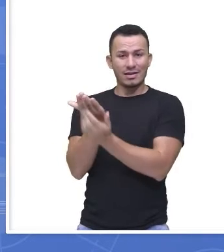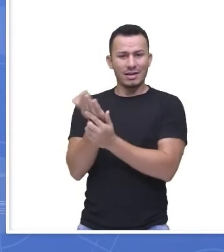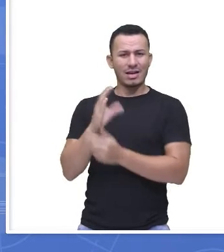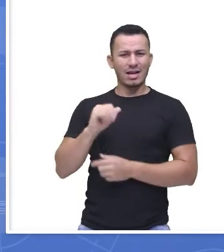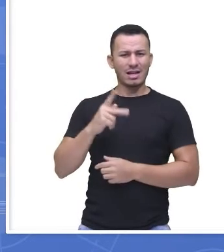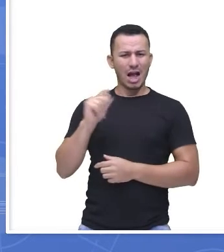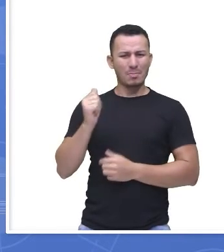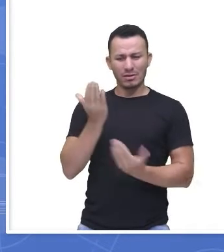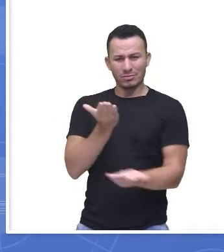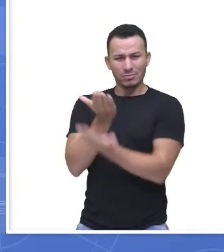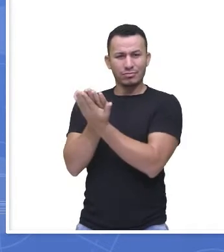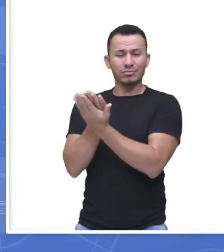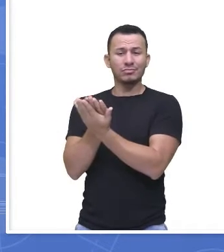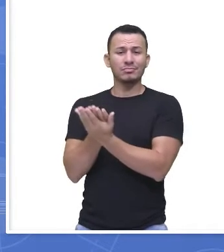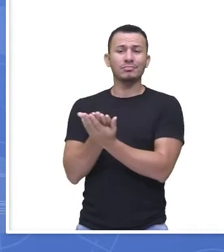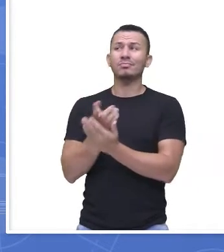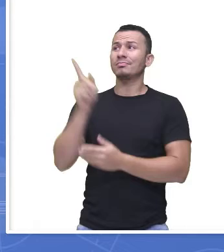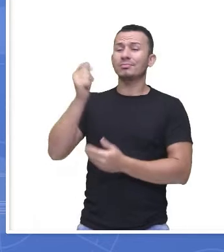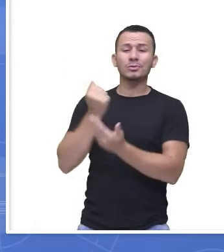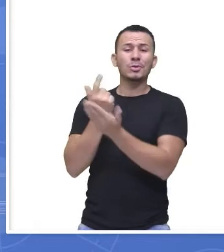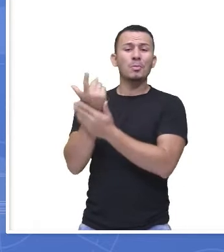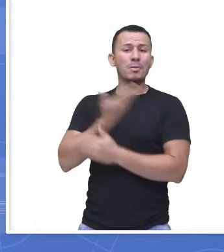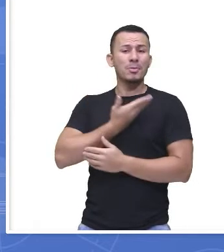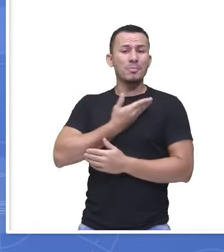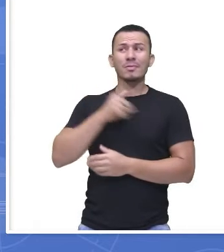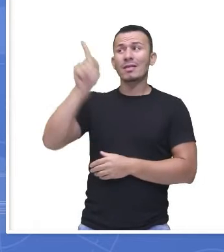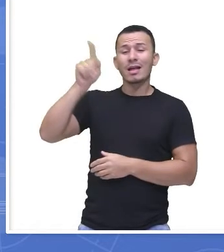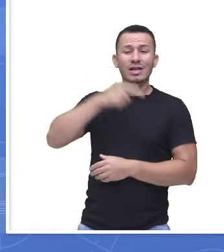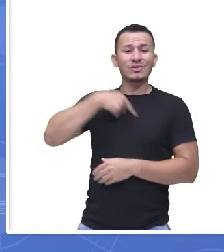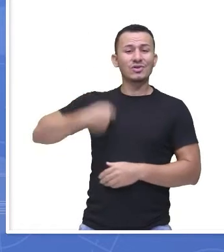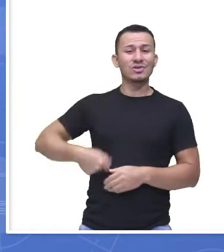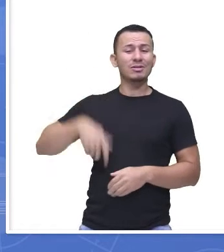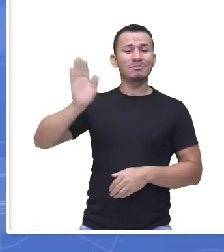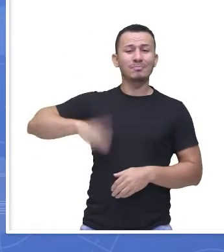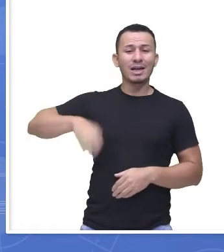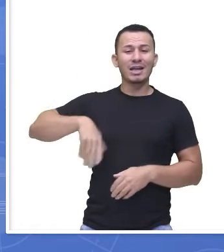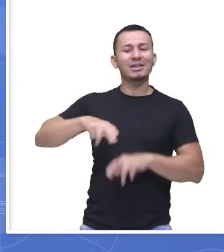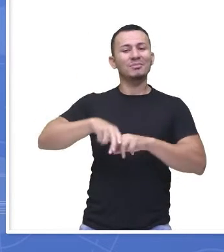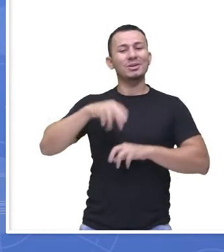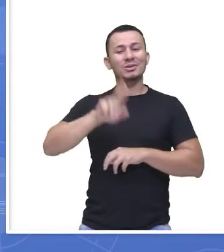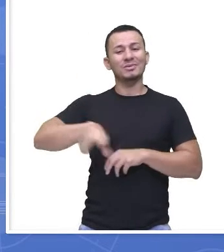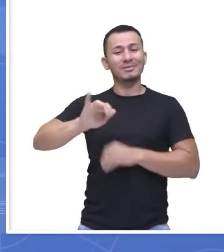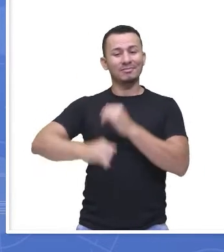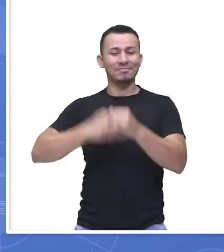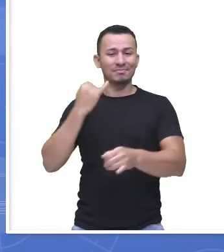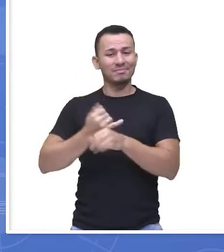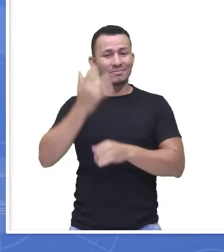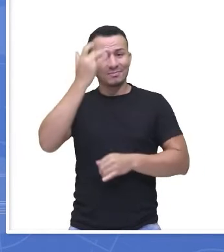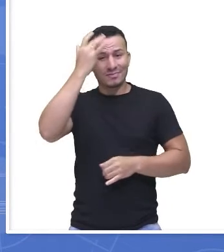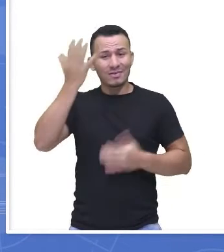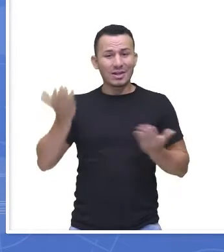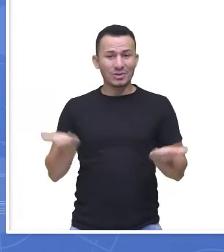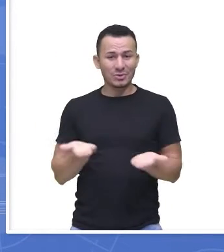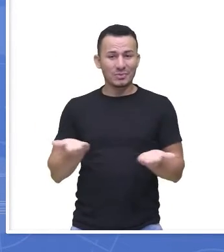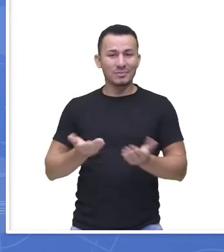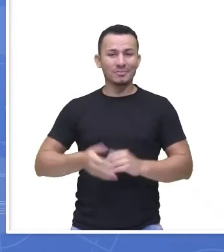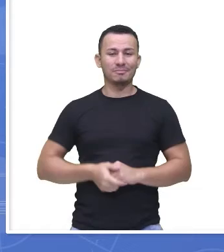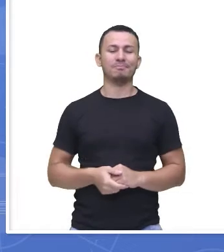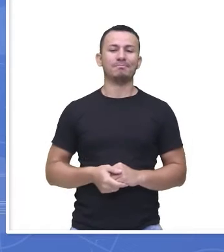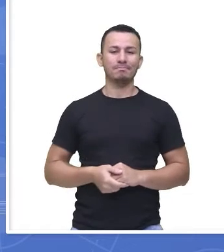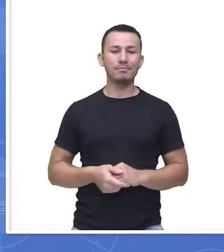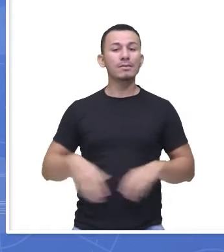compra capa de celular lá da China, pela internet. Vejam lá a facilidade, né?